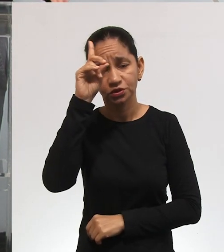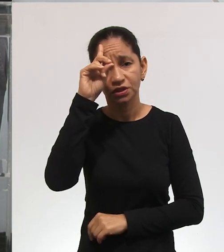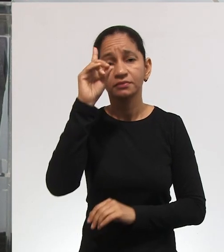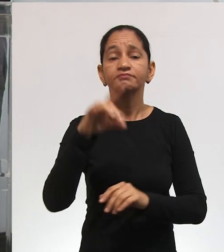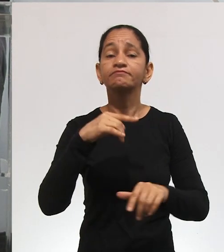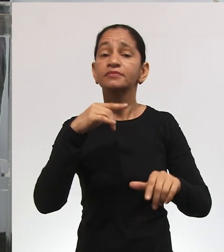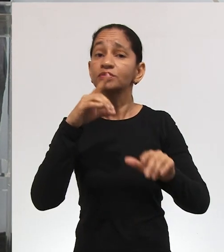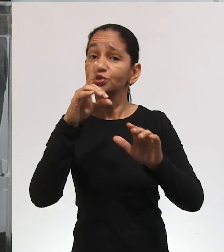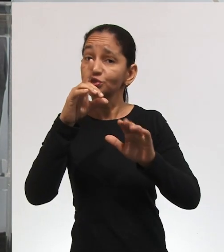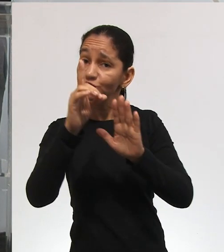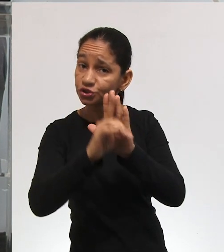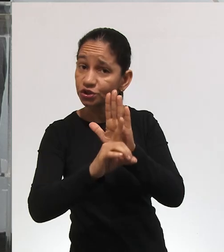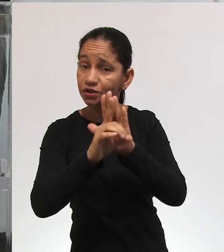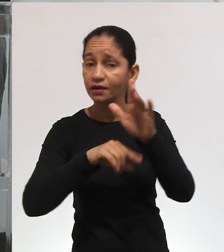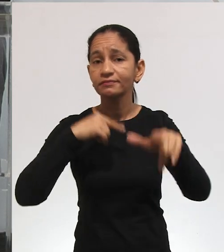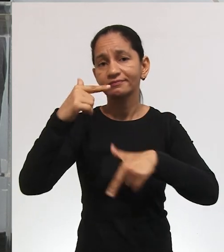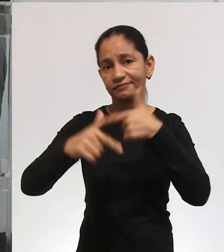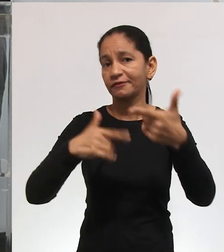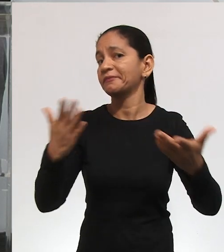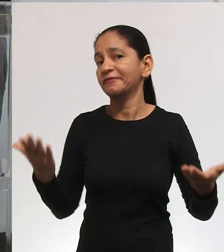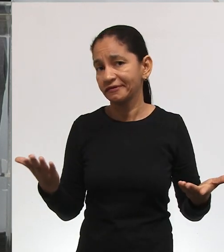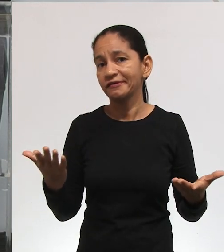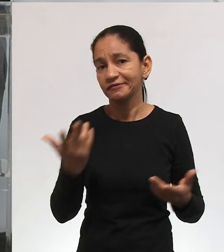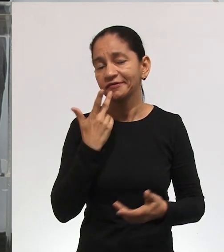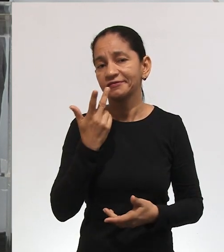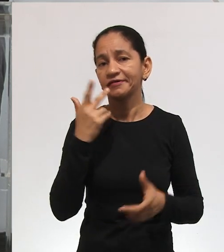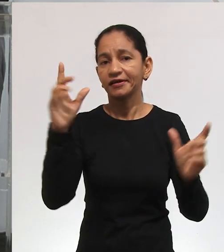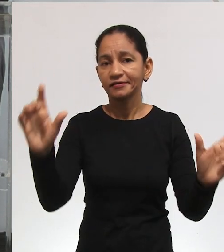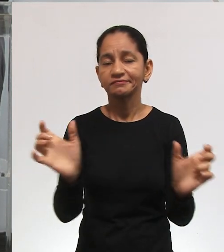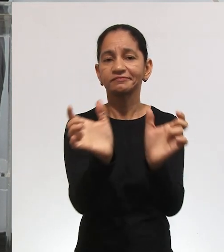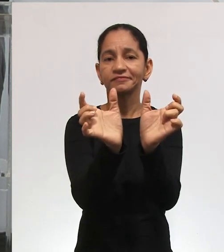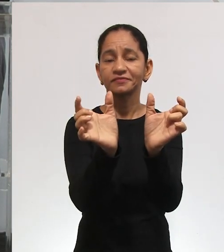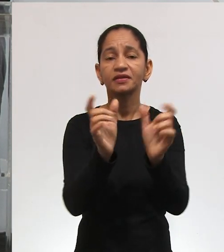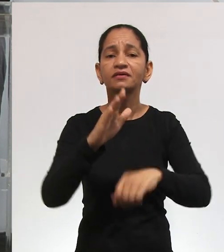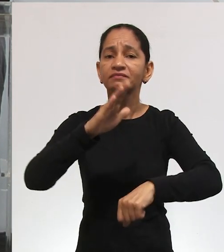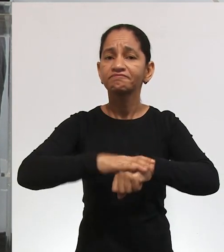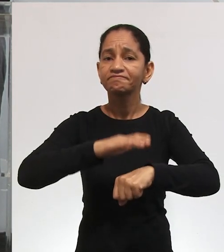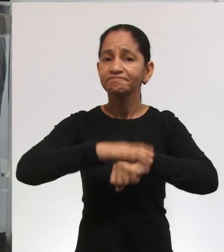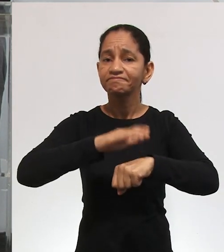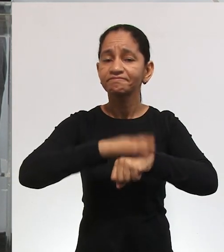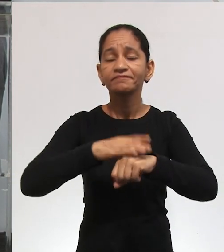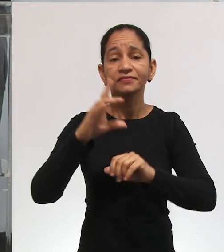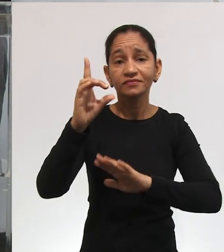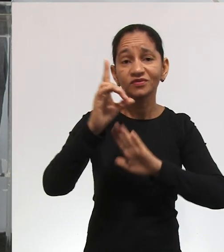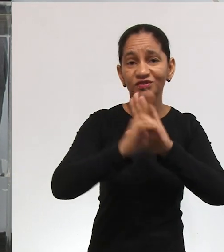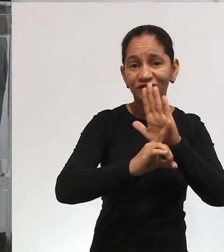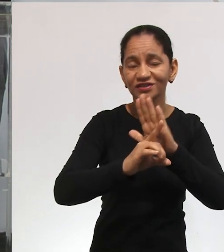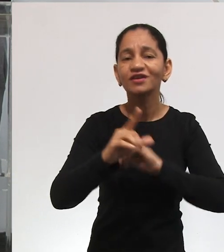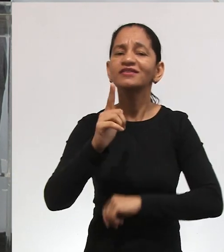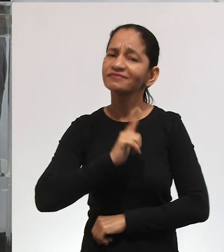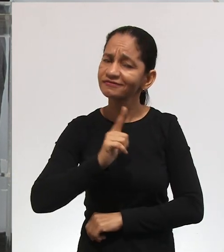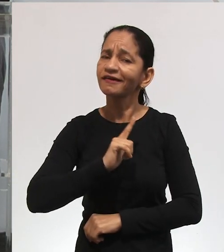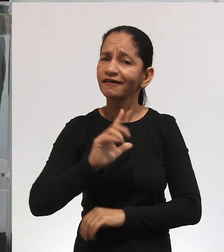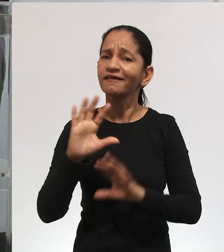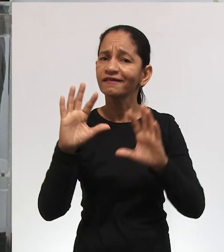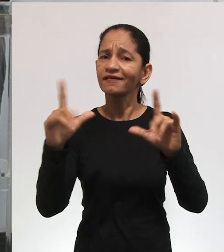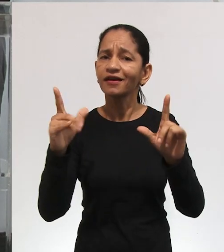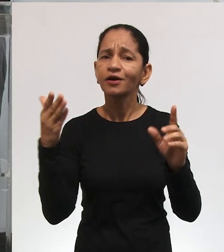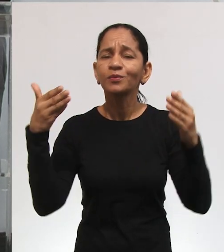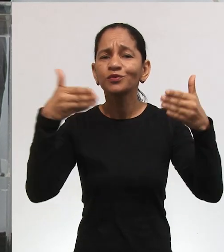Direito do trabalho, porque de fato nós temos aqui um ramo autônomo do direito. Ele tem princípios